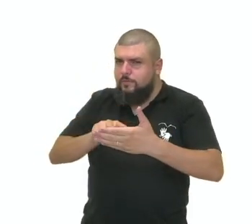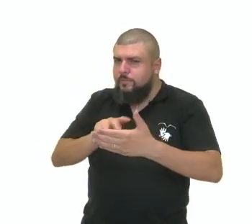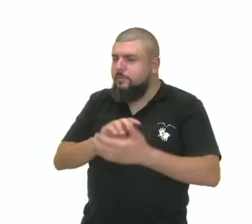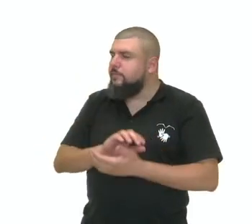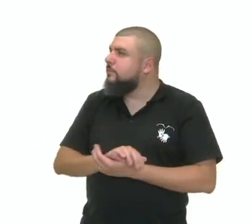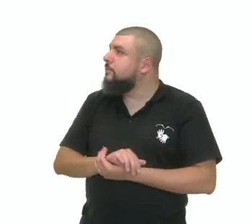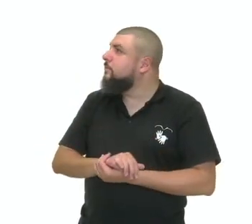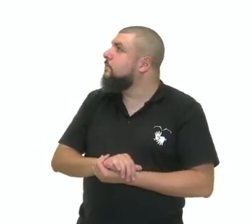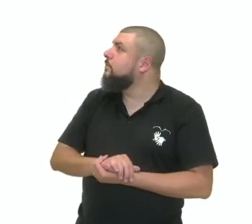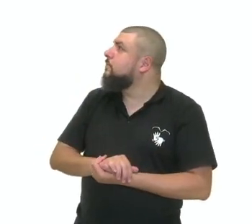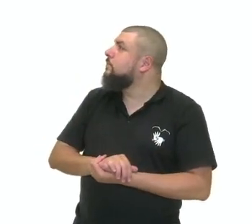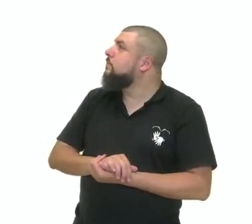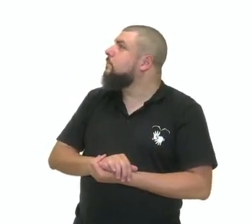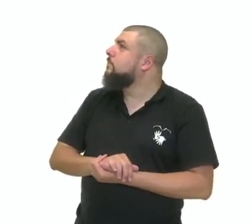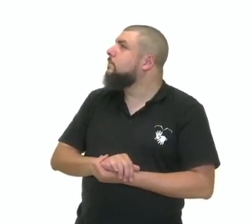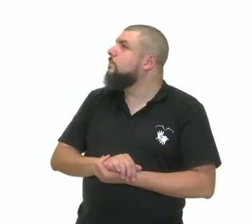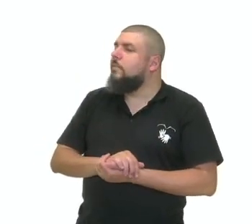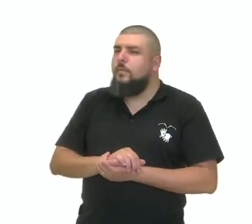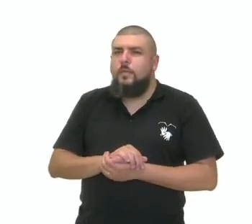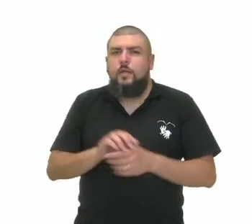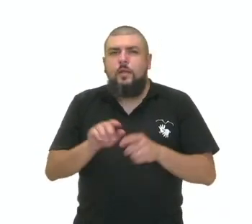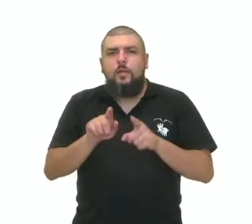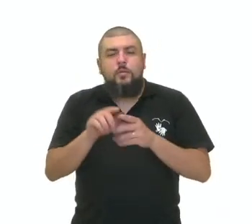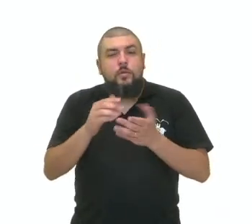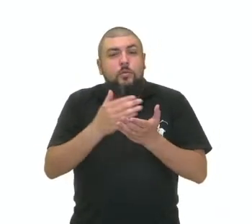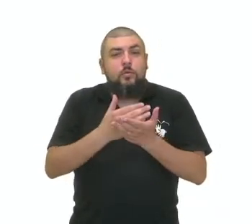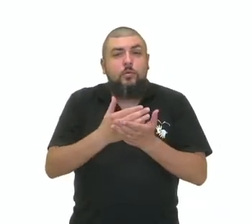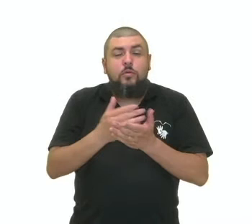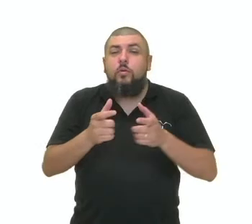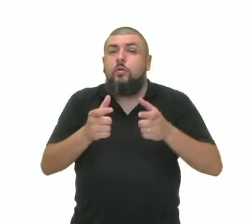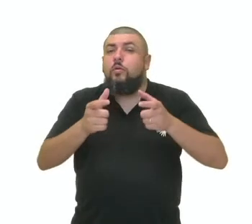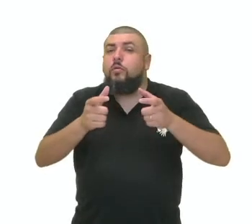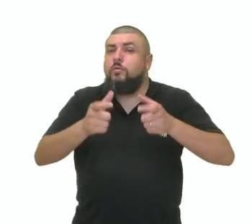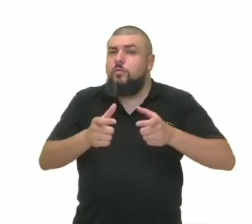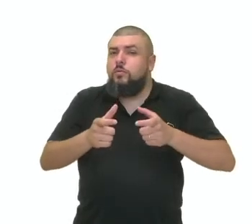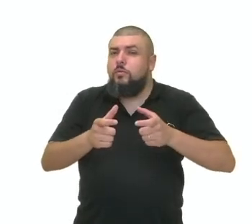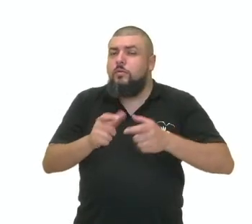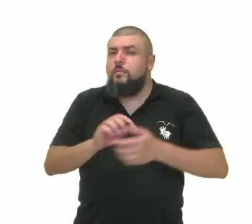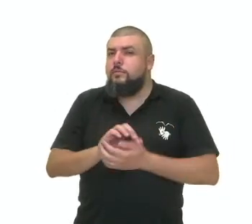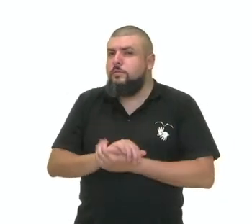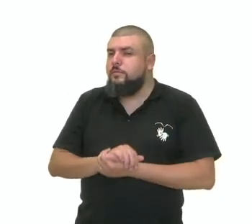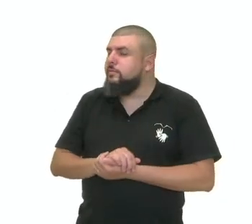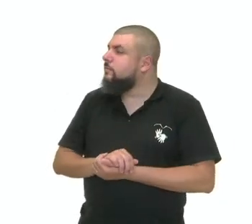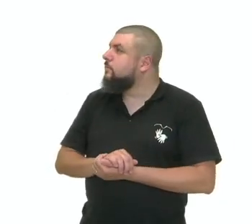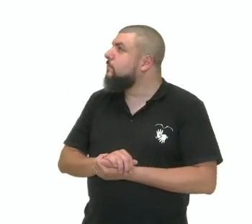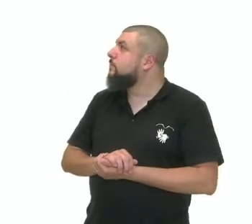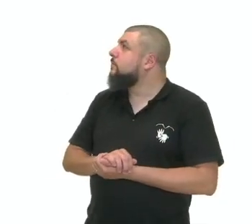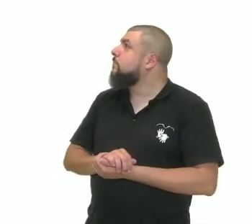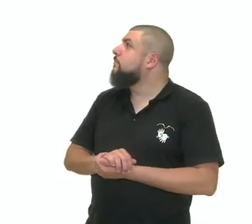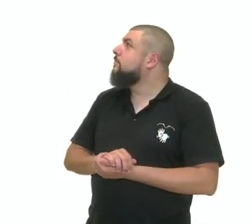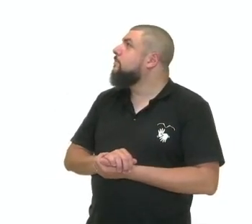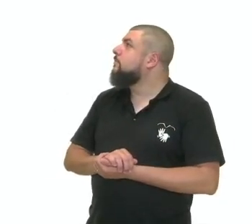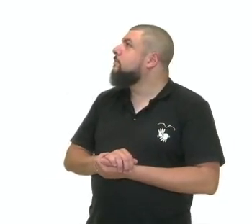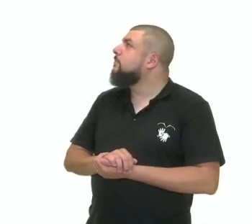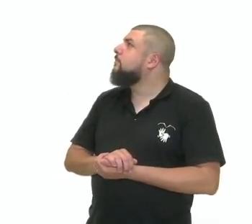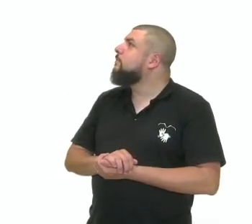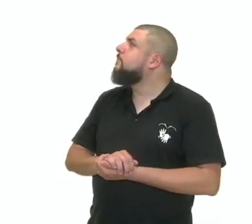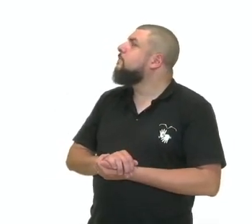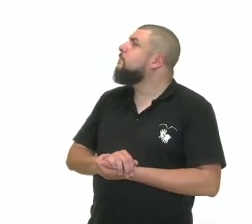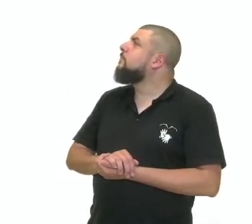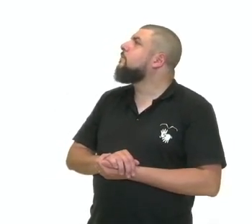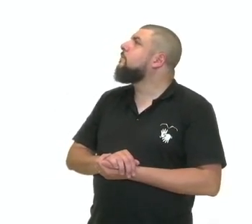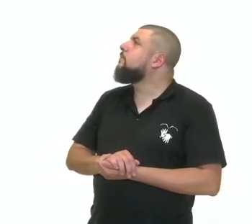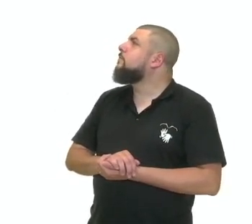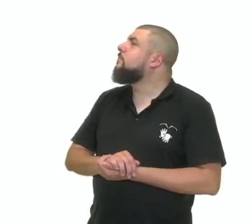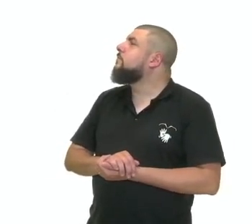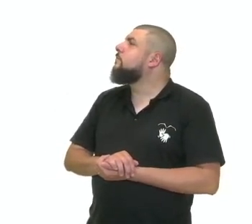centro-oeste do Paraná, então já temos a localização, em região outrora hostil, um município hoje há que